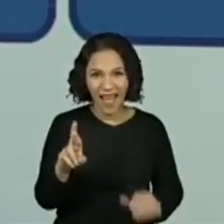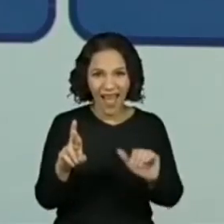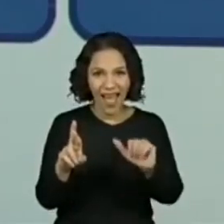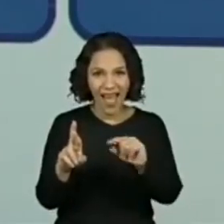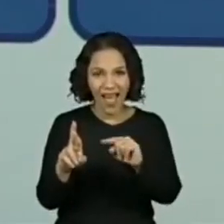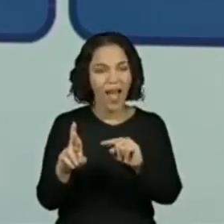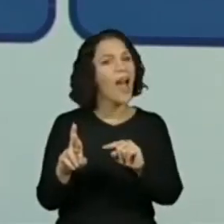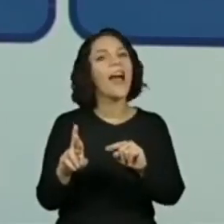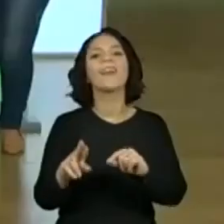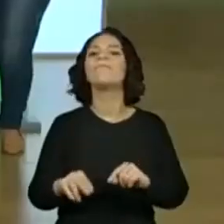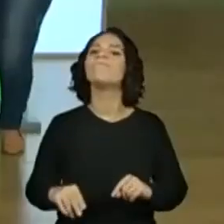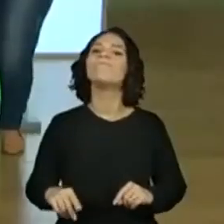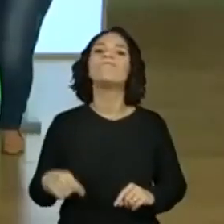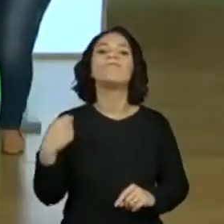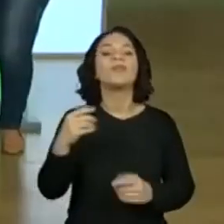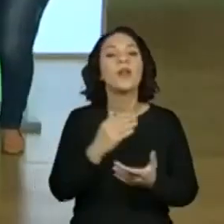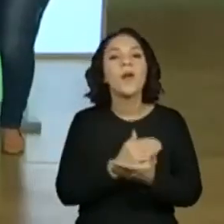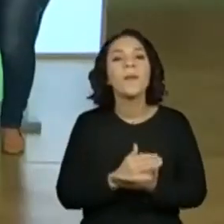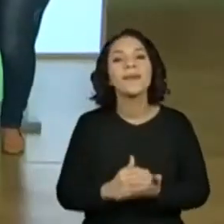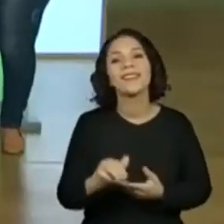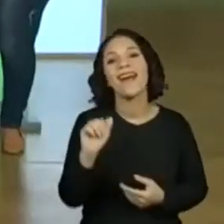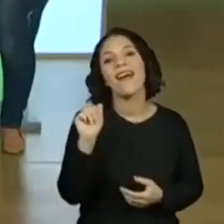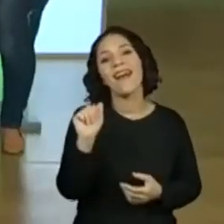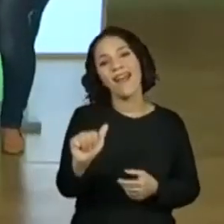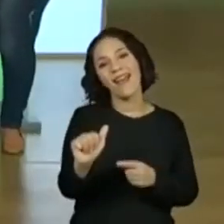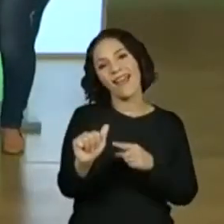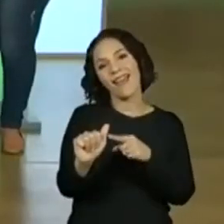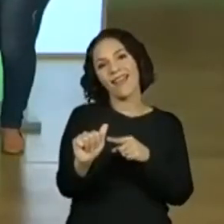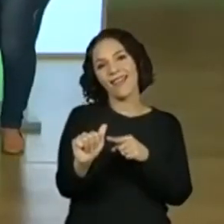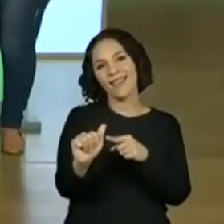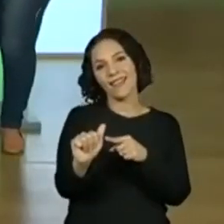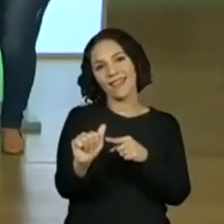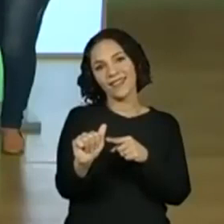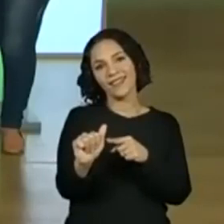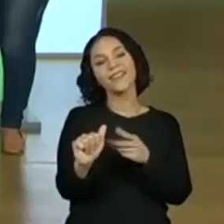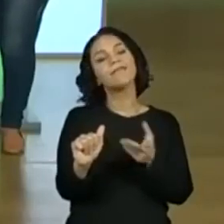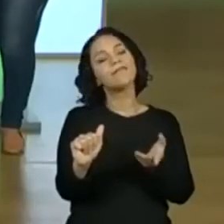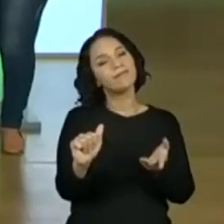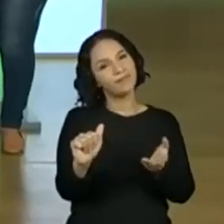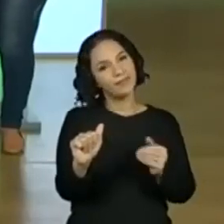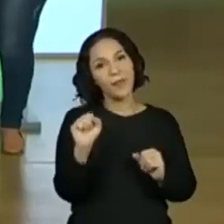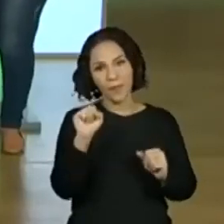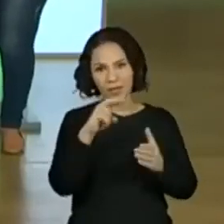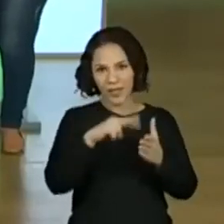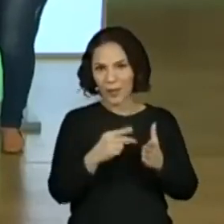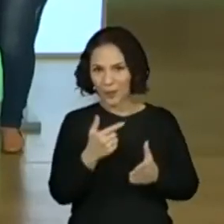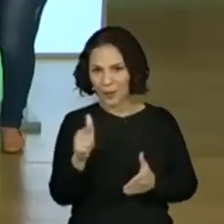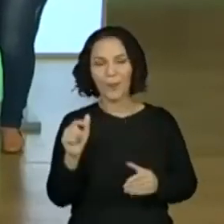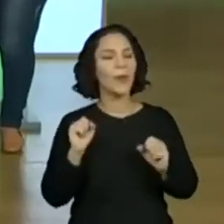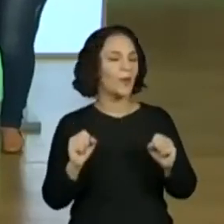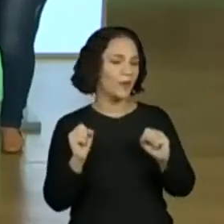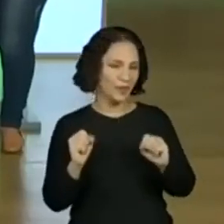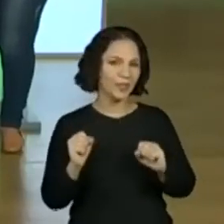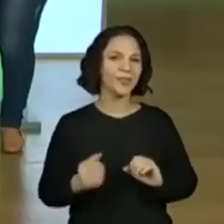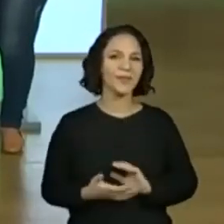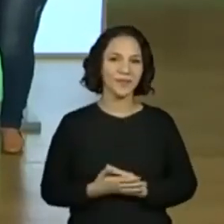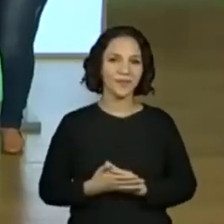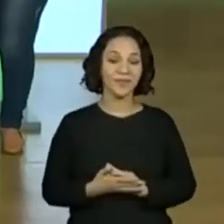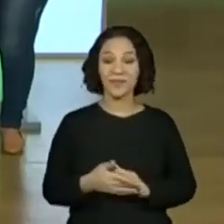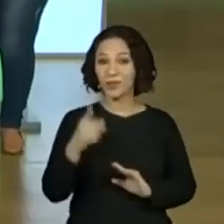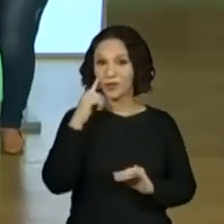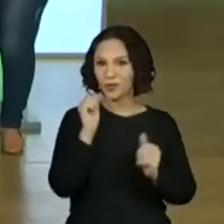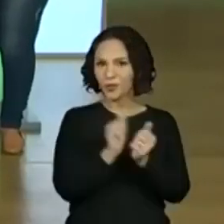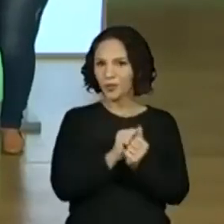professora? Não, porque tem que começar com A. Anel começa com A. Então posso ler a outra? Pode, vamos Vou ler. Vou ler lá a outra. Todo mundo